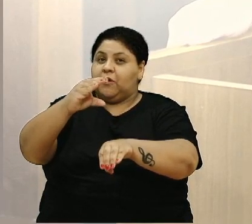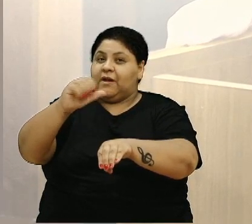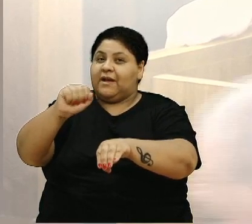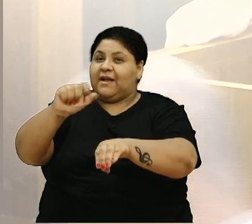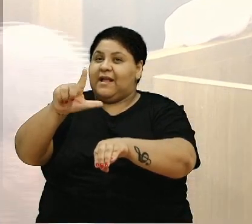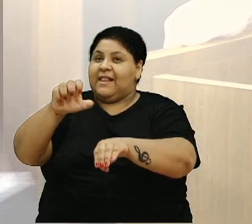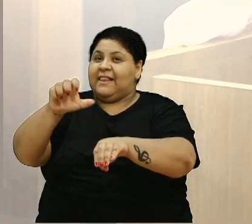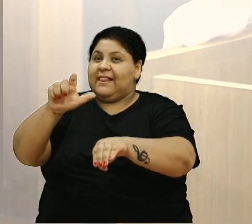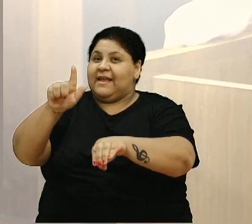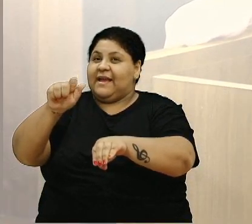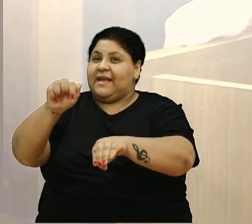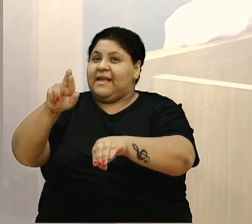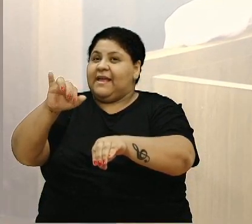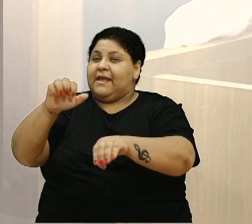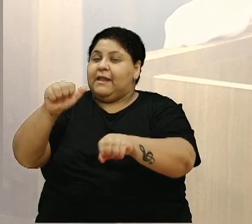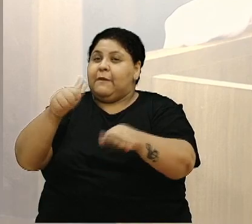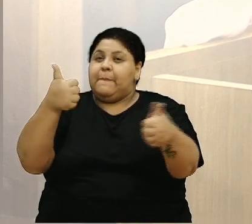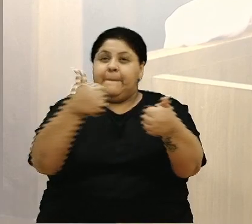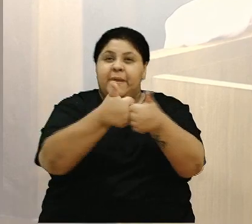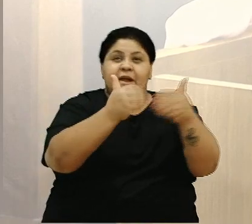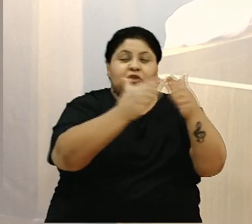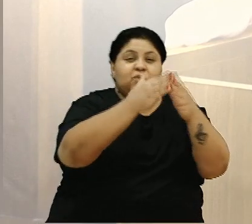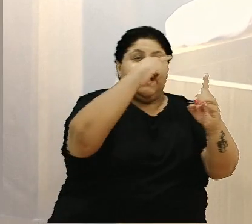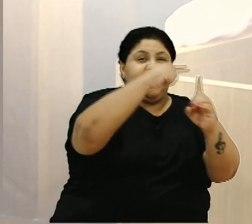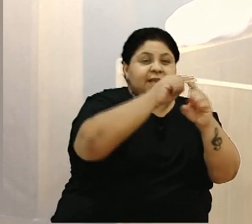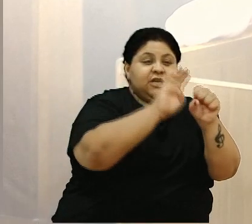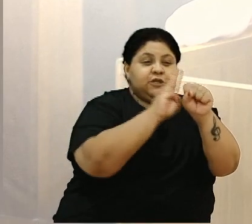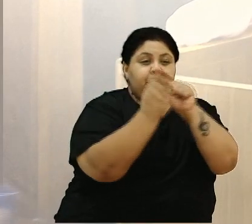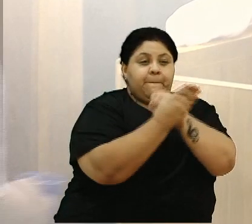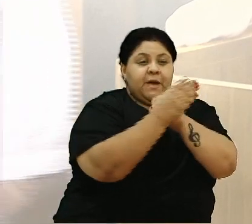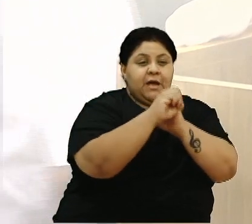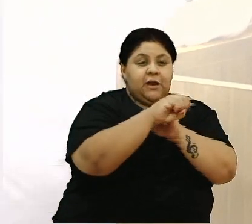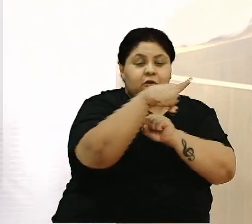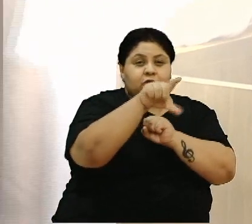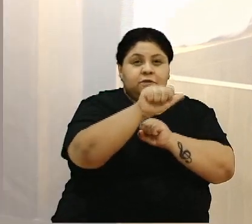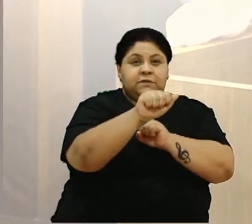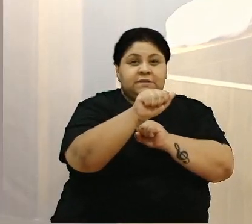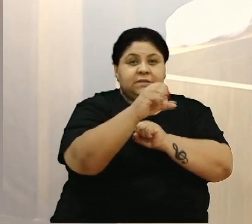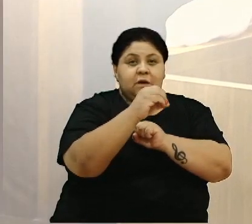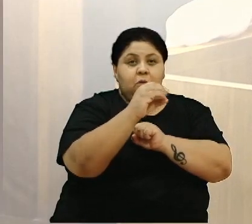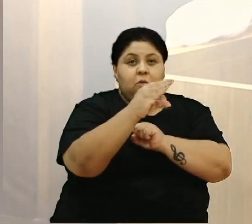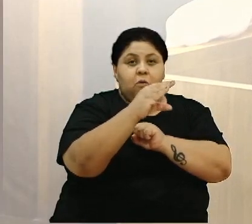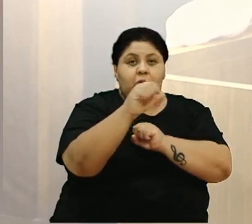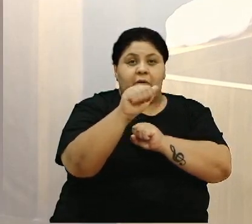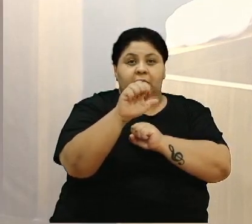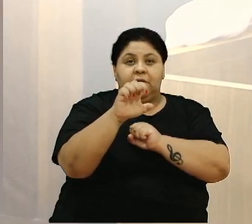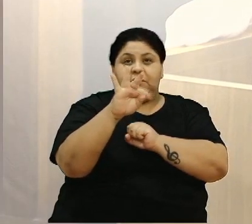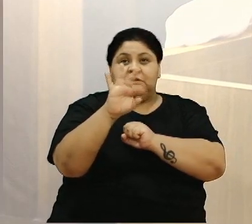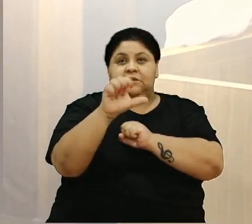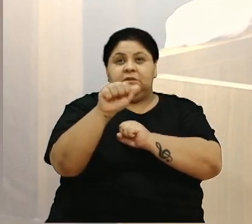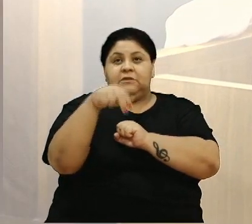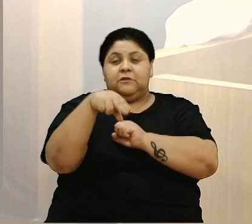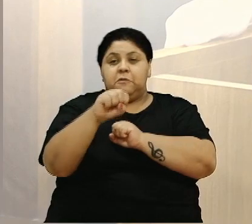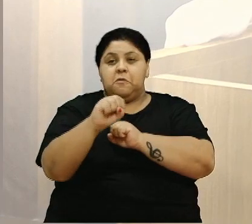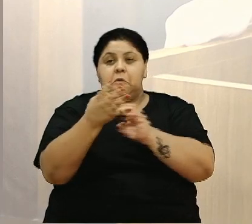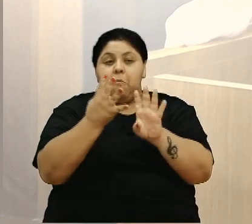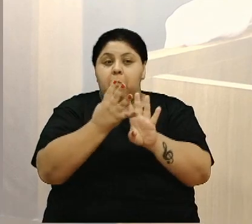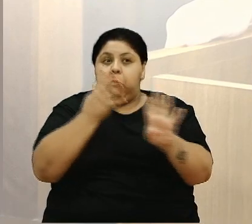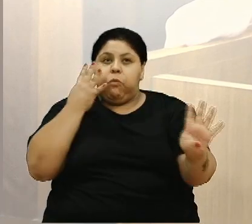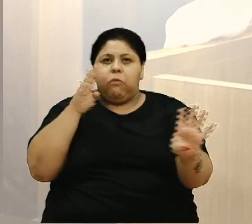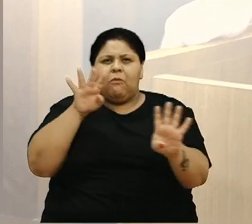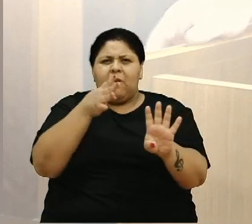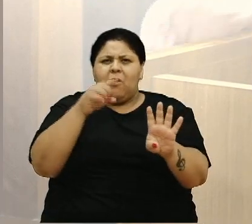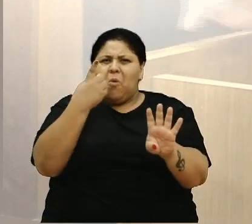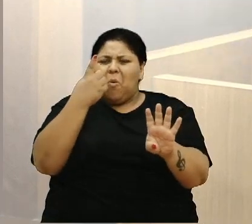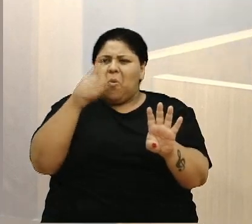à igreja do São Caetano. Quem conhece a região, mais ou menos só de fila, dá em torno de 1 quilômetro e